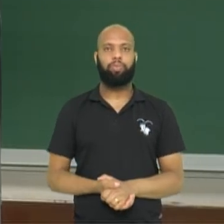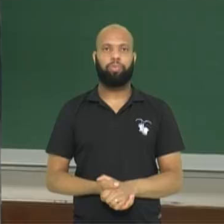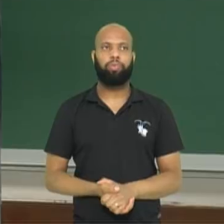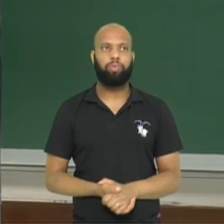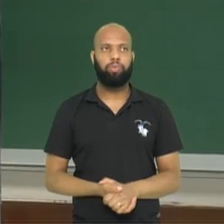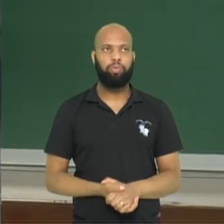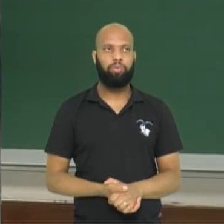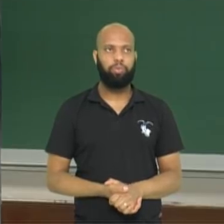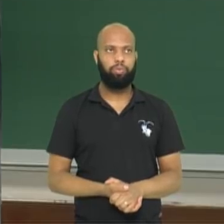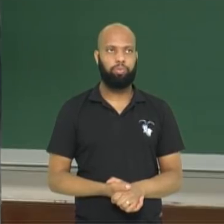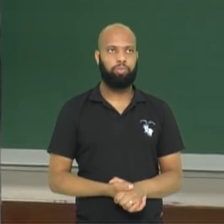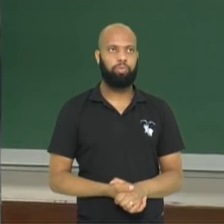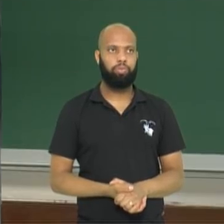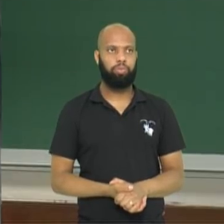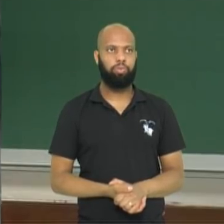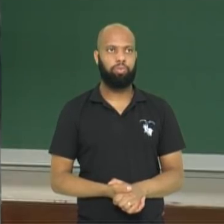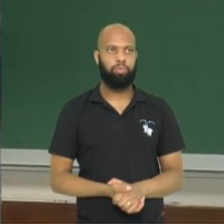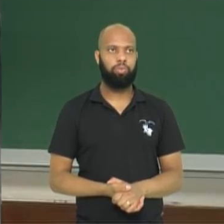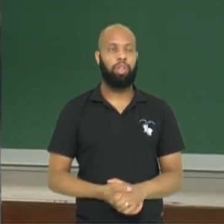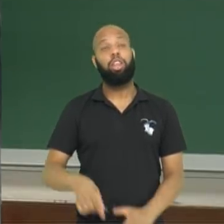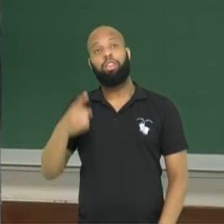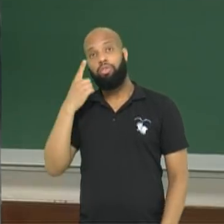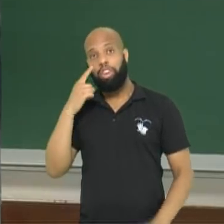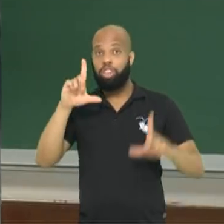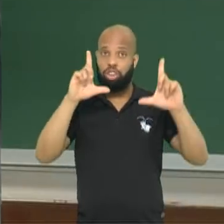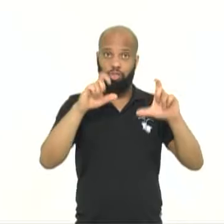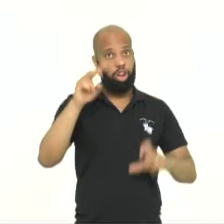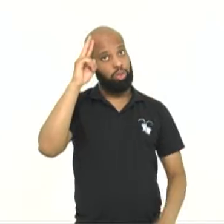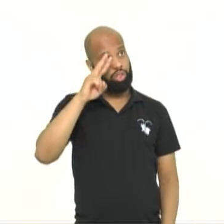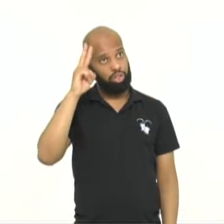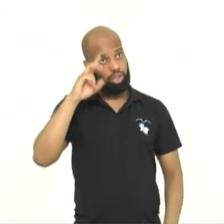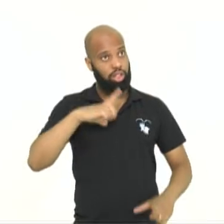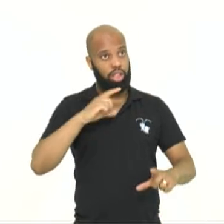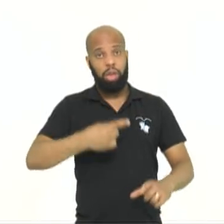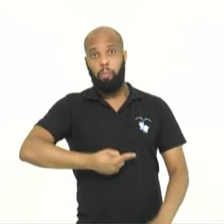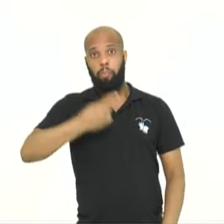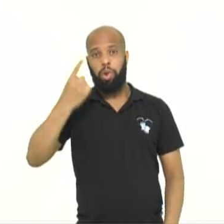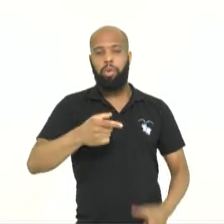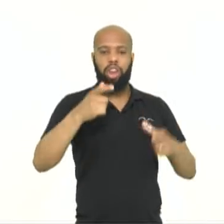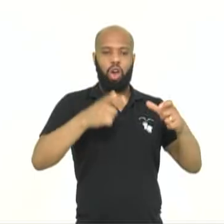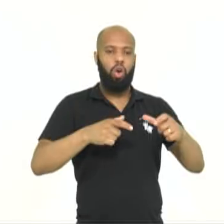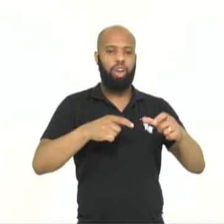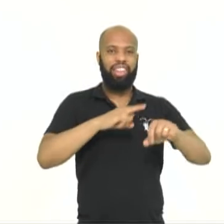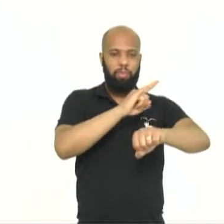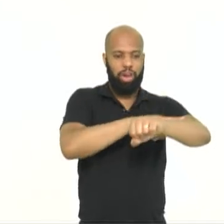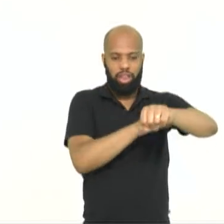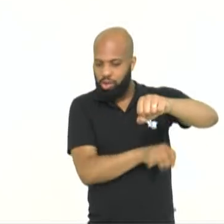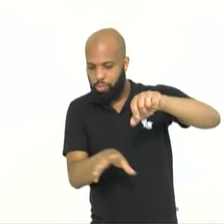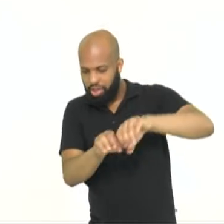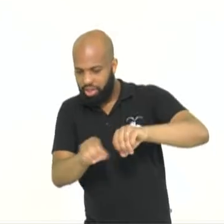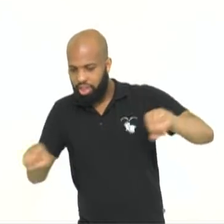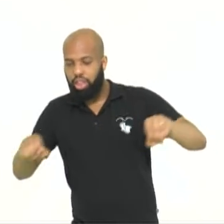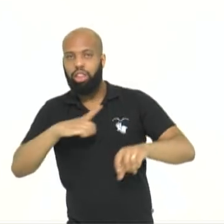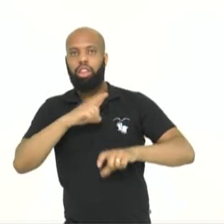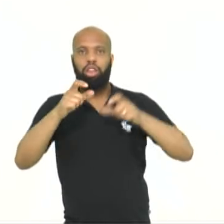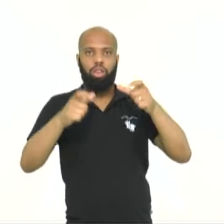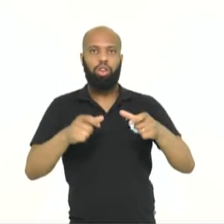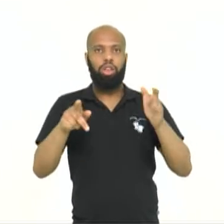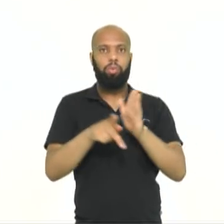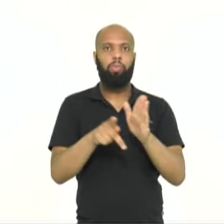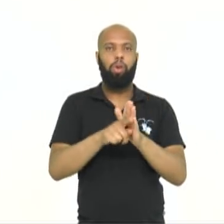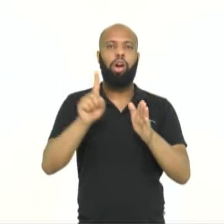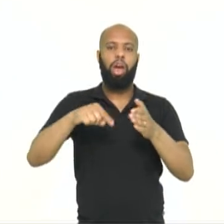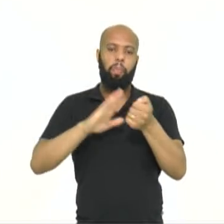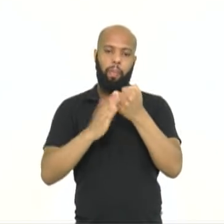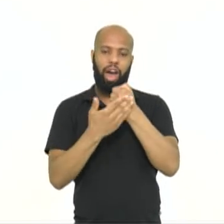tratamento de esgoto. Aqui uma foto histórica da primeira rede coletora de esgotos da cidade, né, que era ali na região do